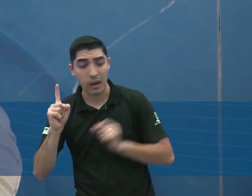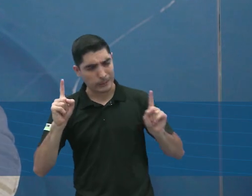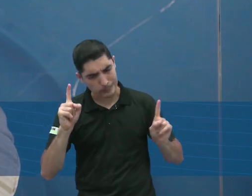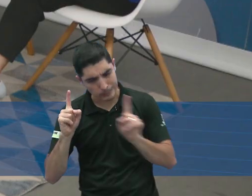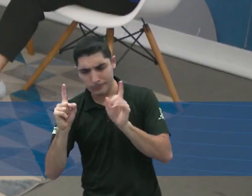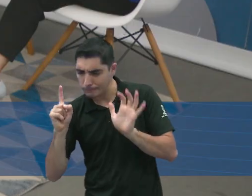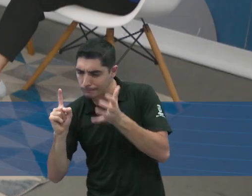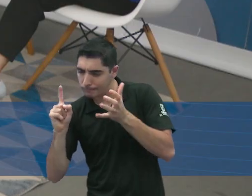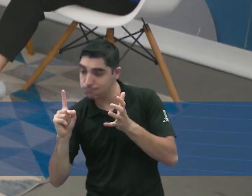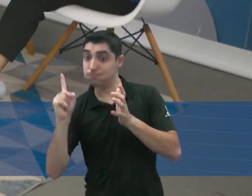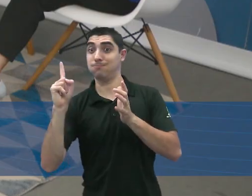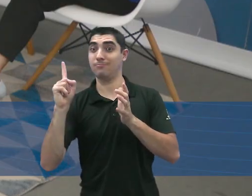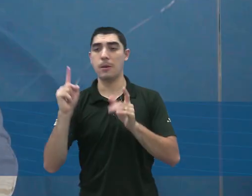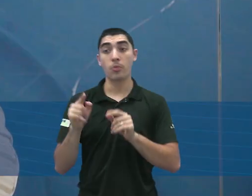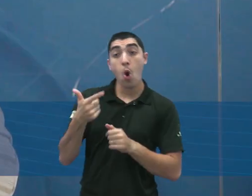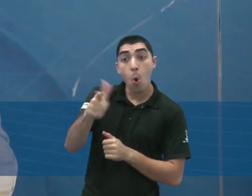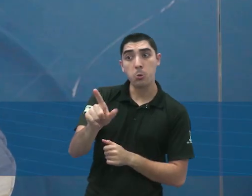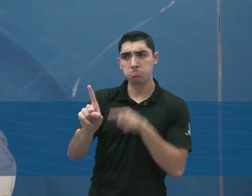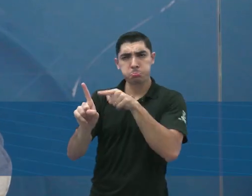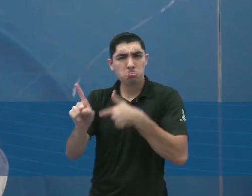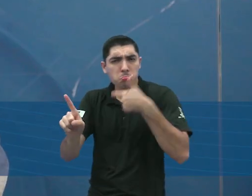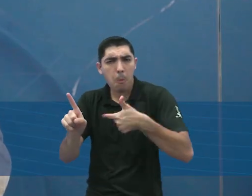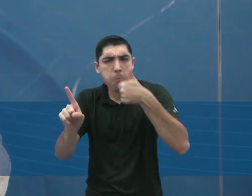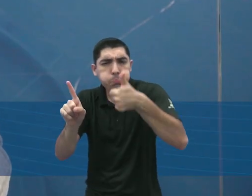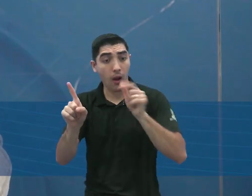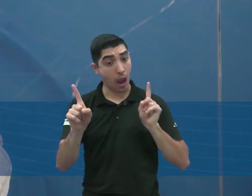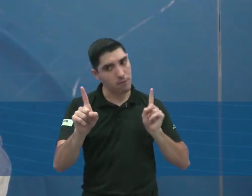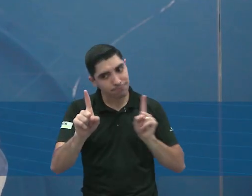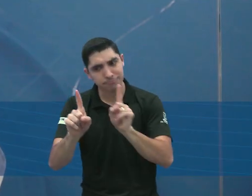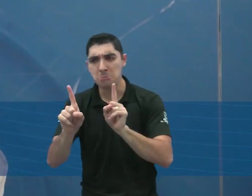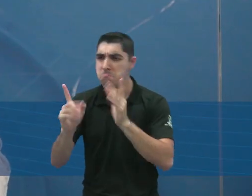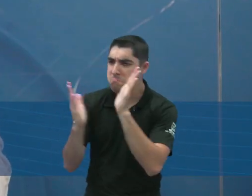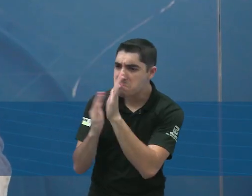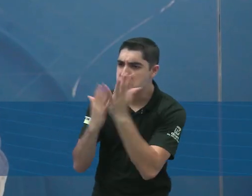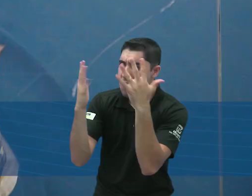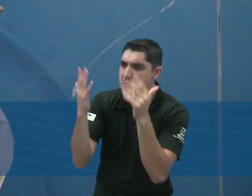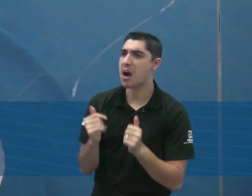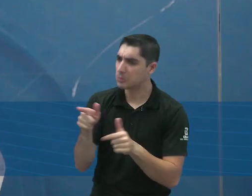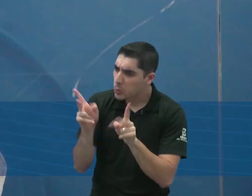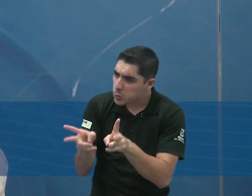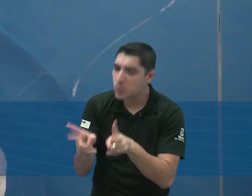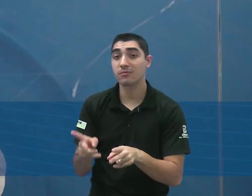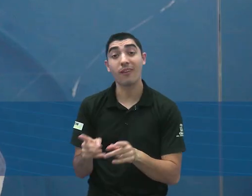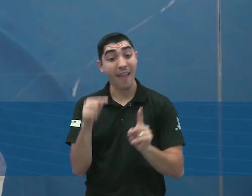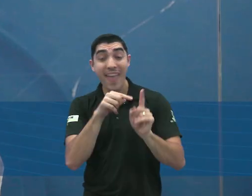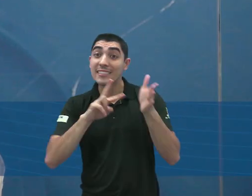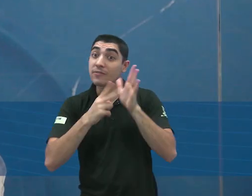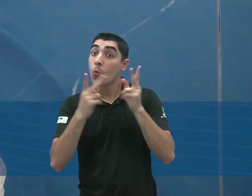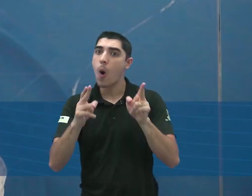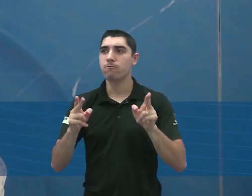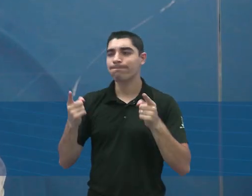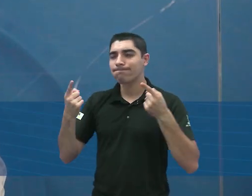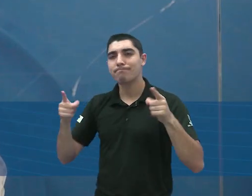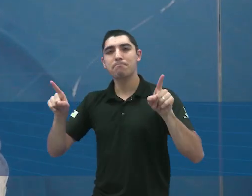que está performando super bem, ele continuar ali fazendo um reconhecimento. Então, ele é um maestro e ele precisa realmente se autoconhecer, saber o estilo de liderança que